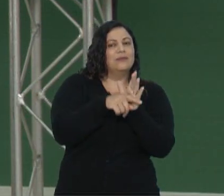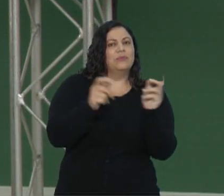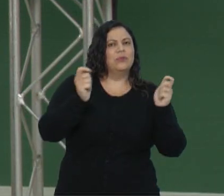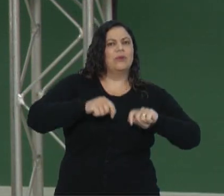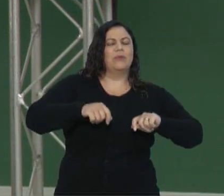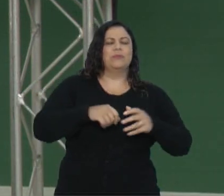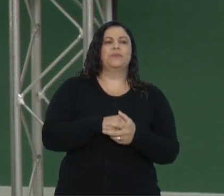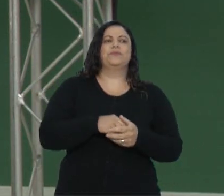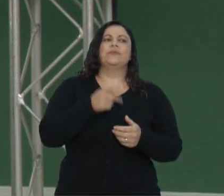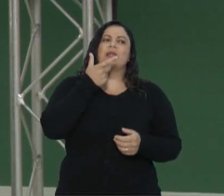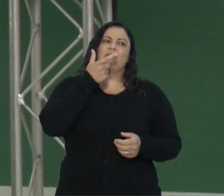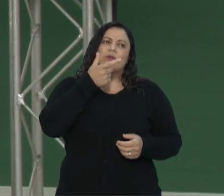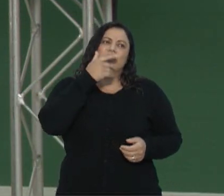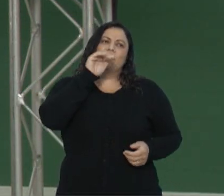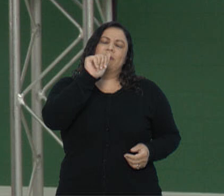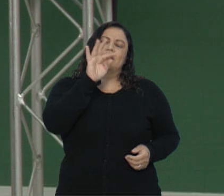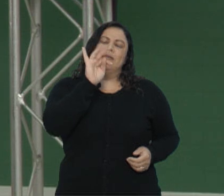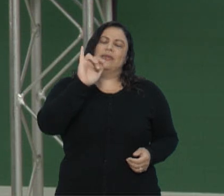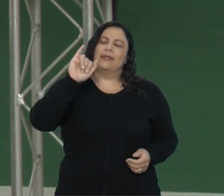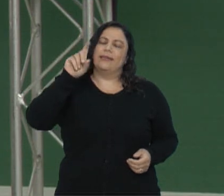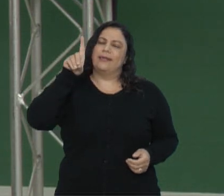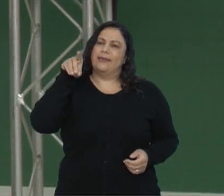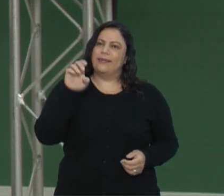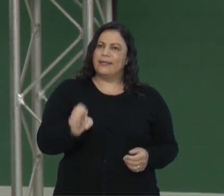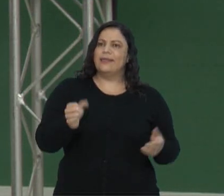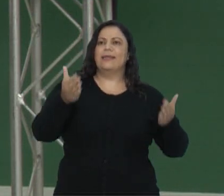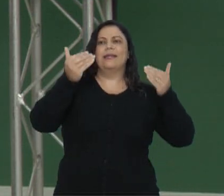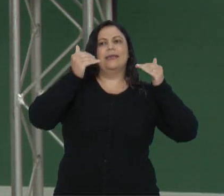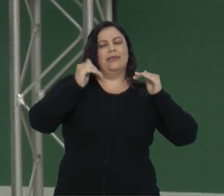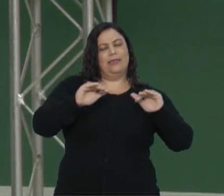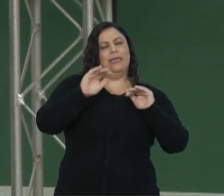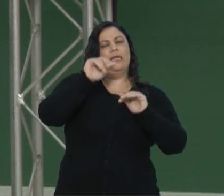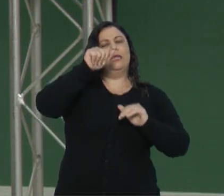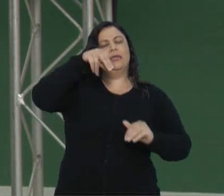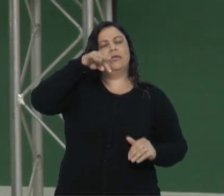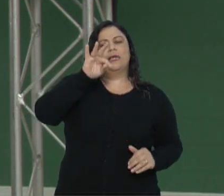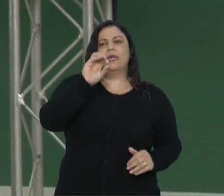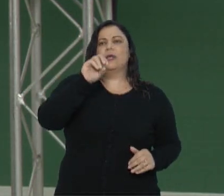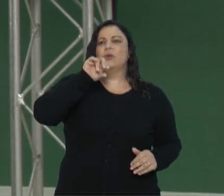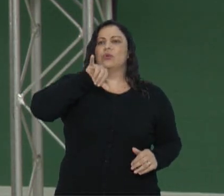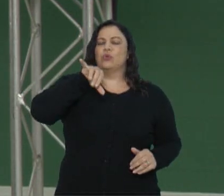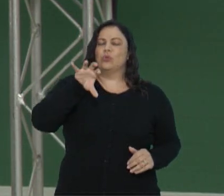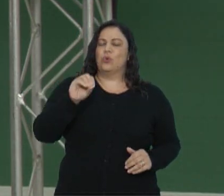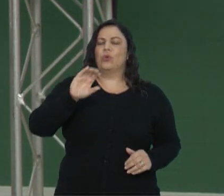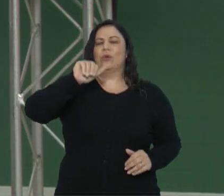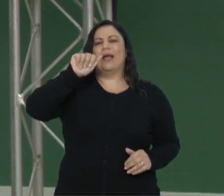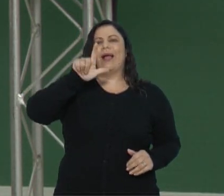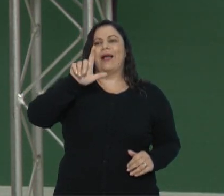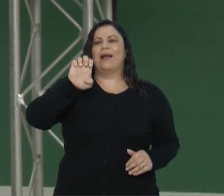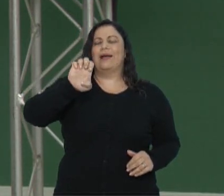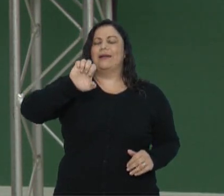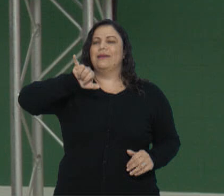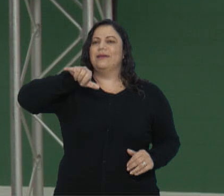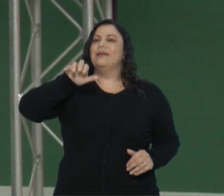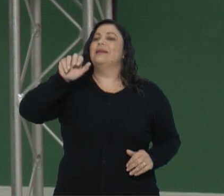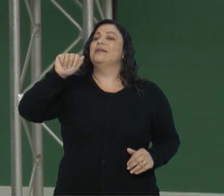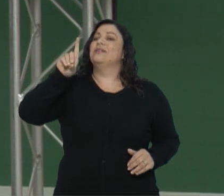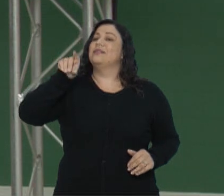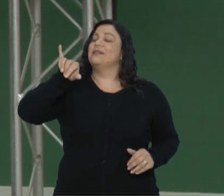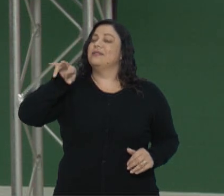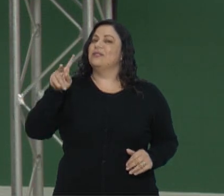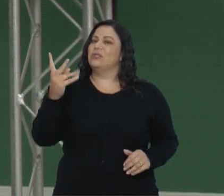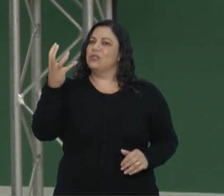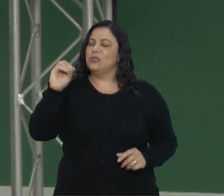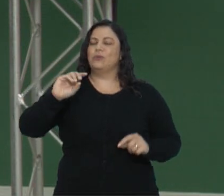mestre Taídes, né, e do Aleijadinho, o Antônio Francisco Lisboa. Espero que tenham gostado. Até a próxima aula, se Deus